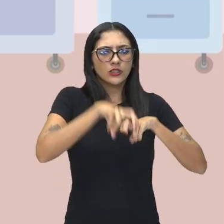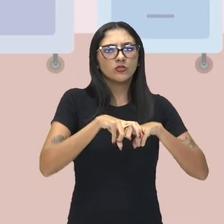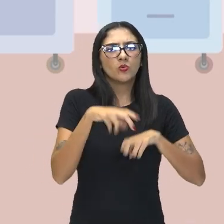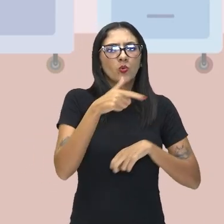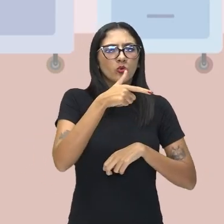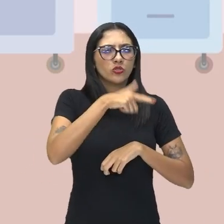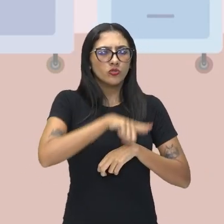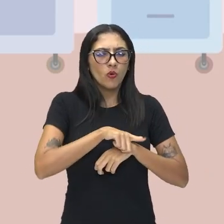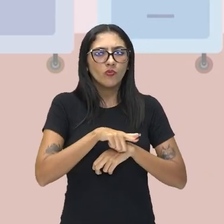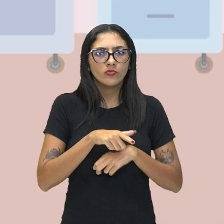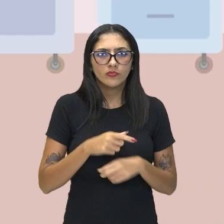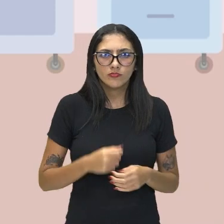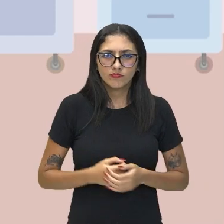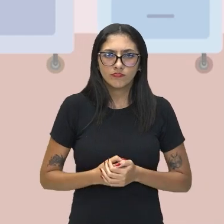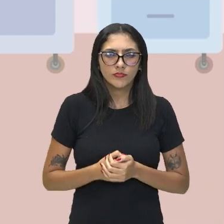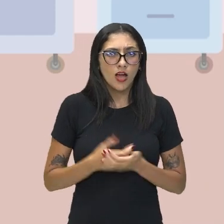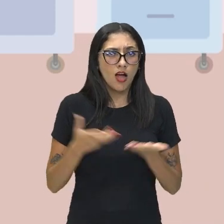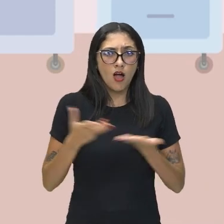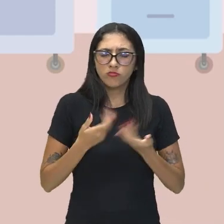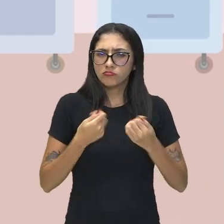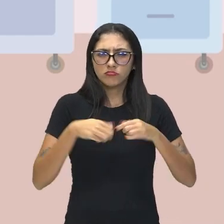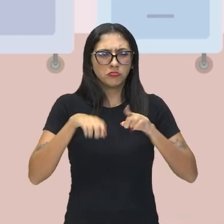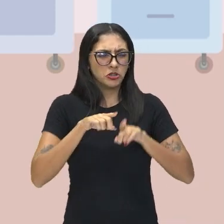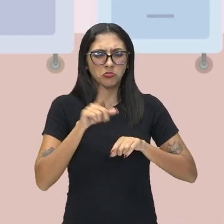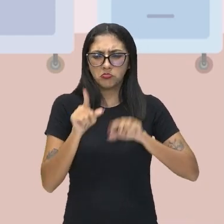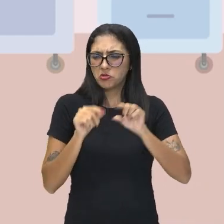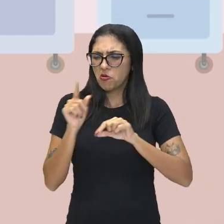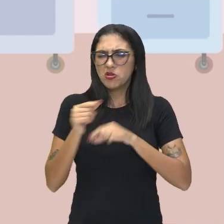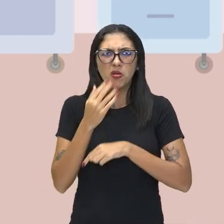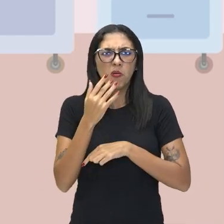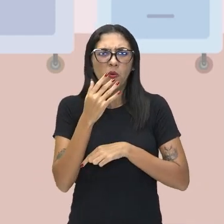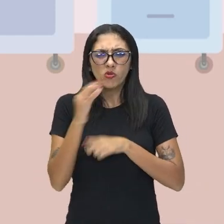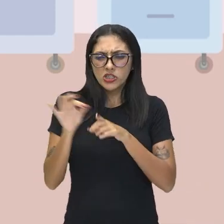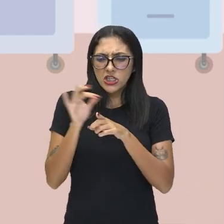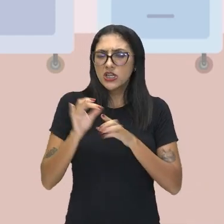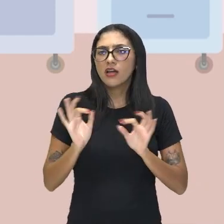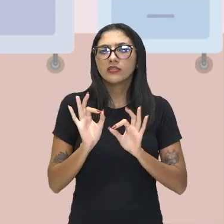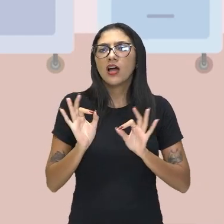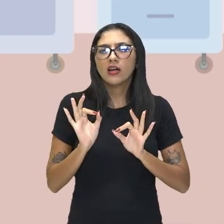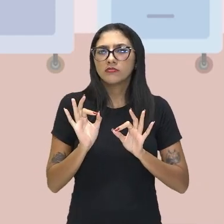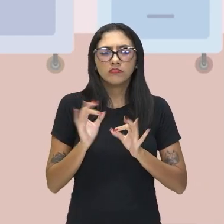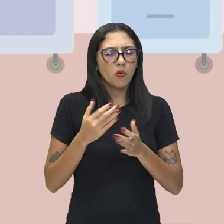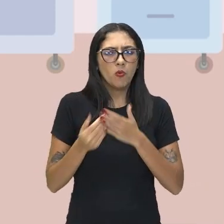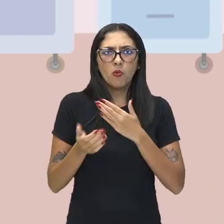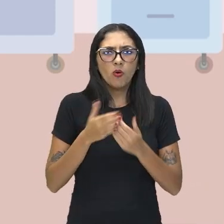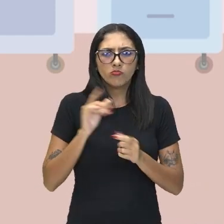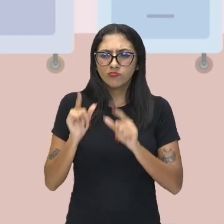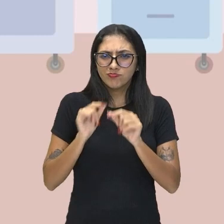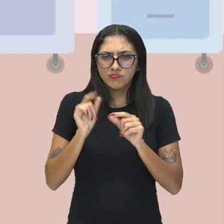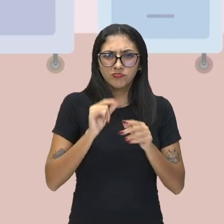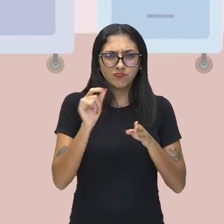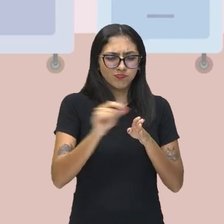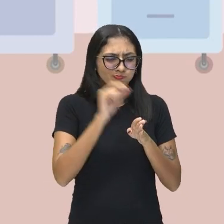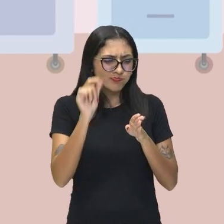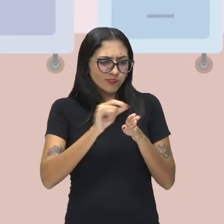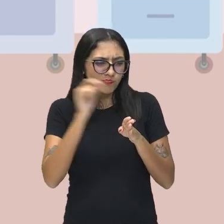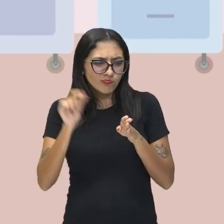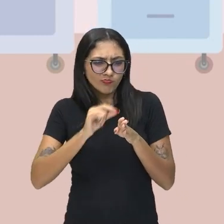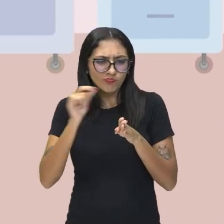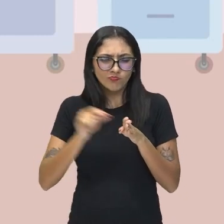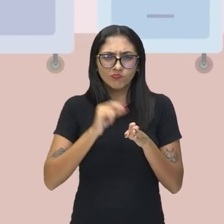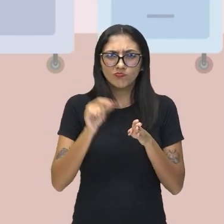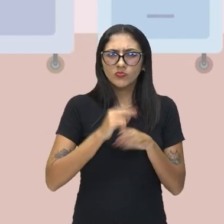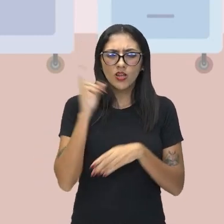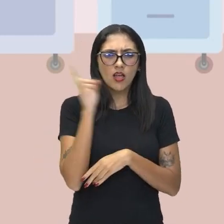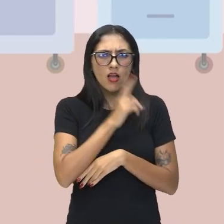Desta vez, não precisou escolher linha nenhuma. Segurou a lançadeira ao contrário e, jogando a velor de um lado